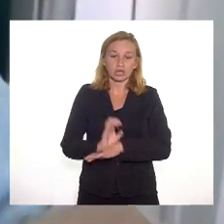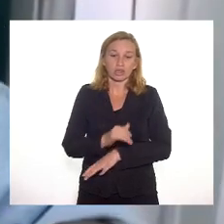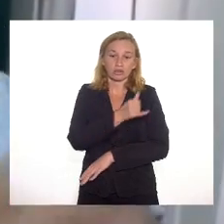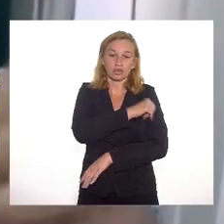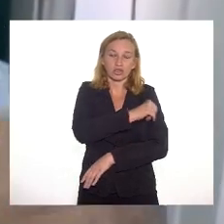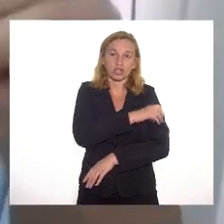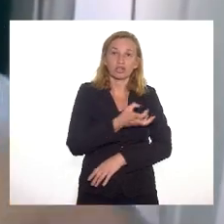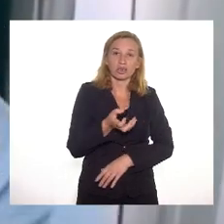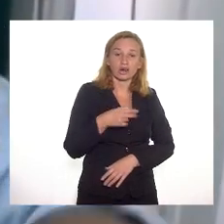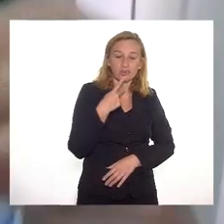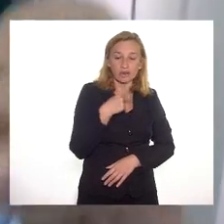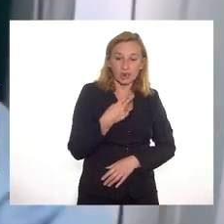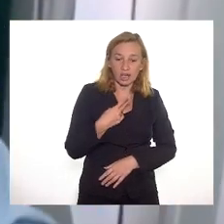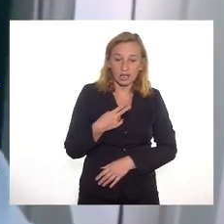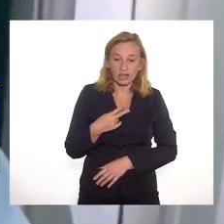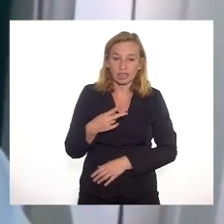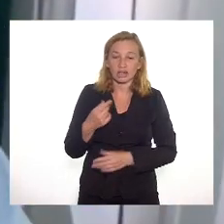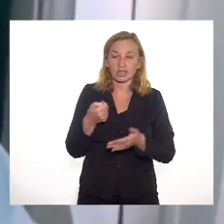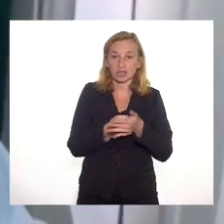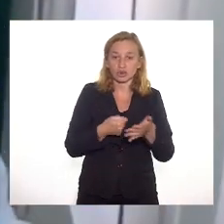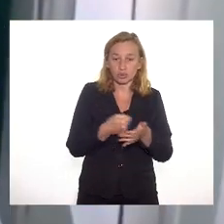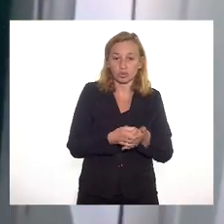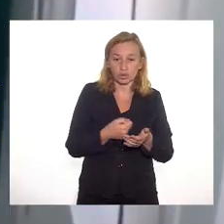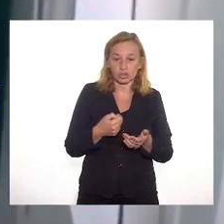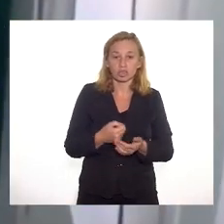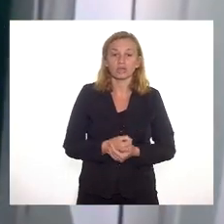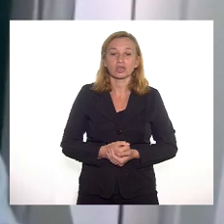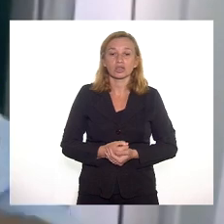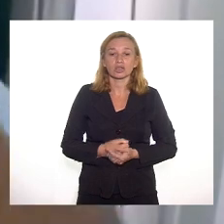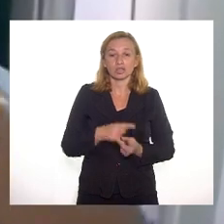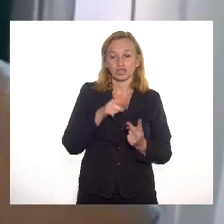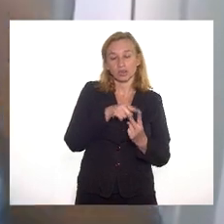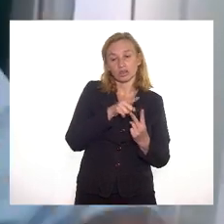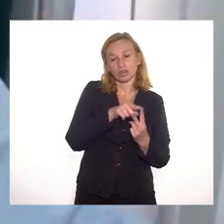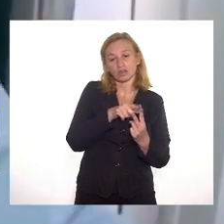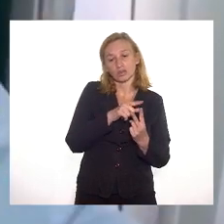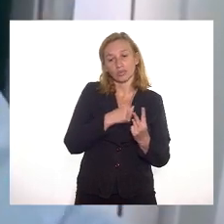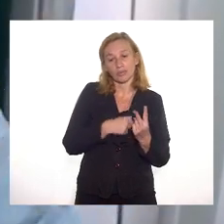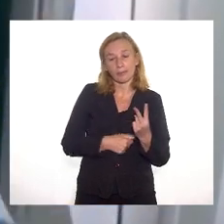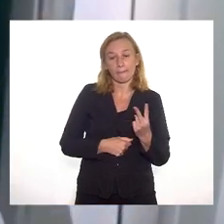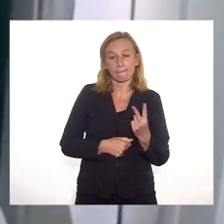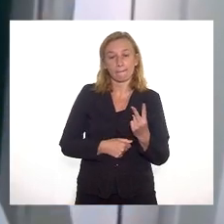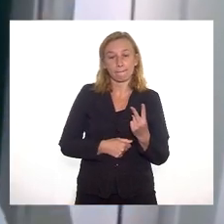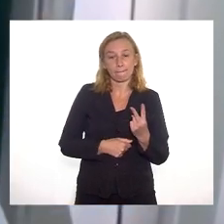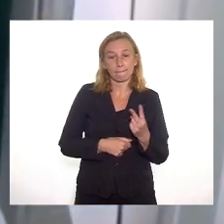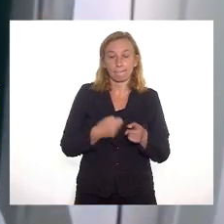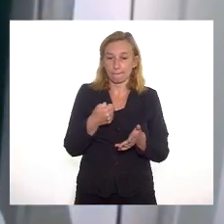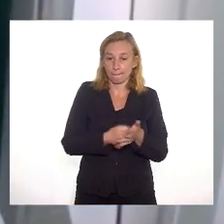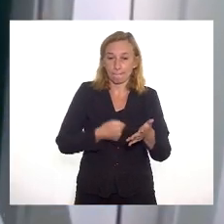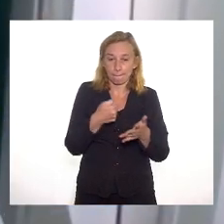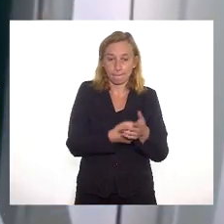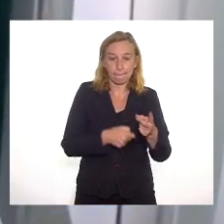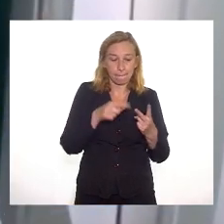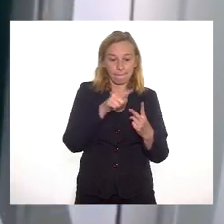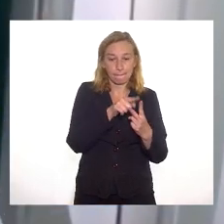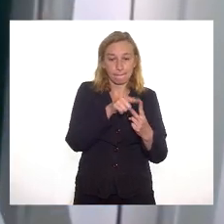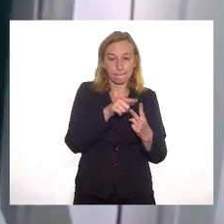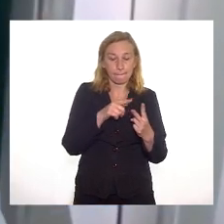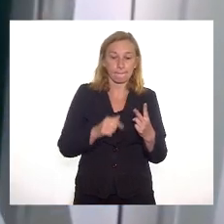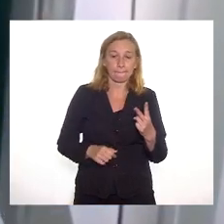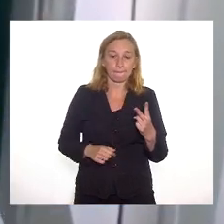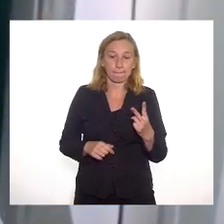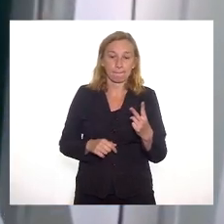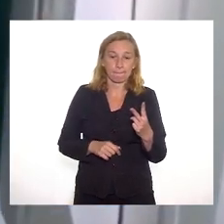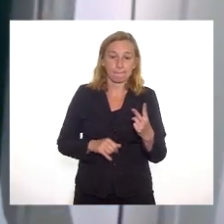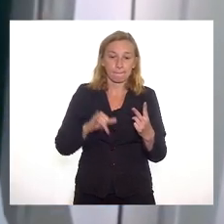quero dar visibilidade a essas lutas. Por um lado, quero dar visibilidade à luta que se trava